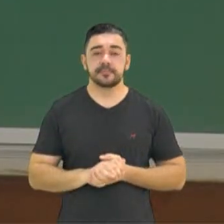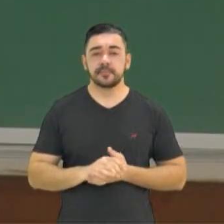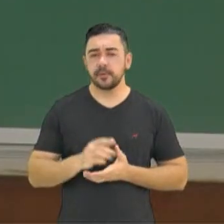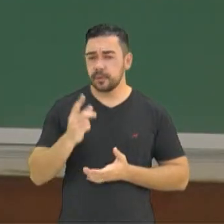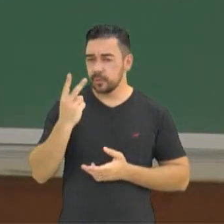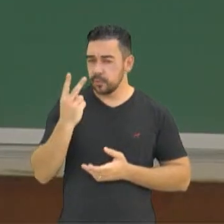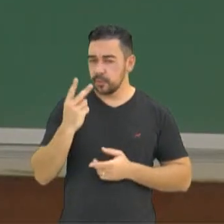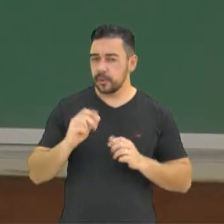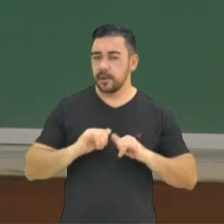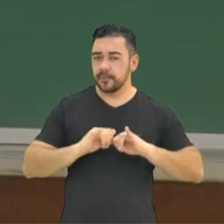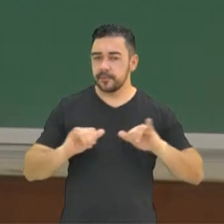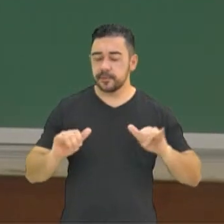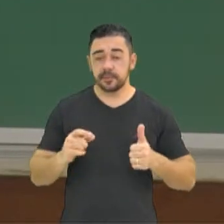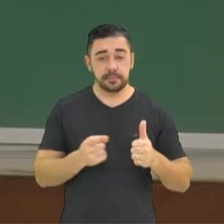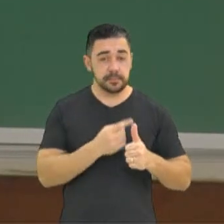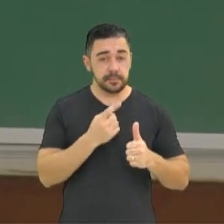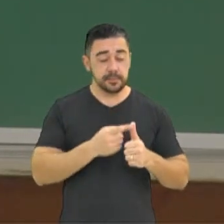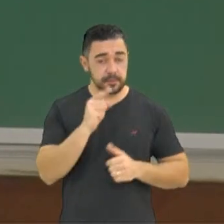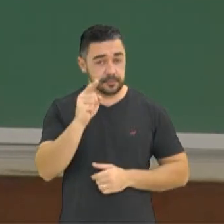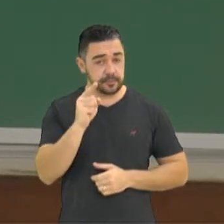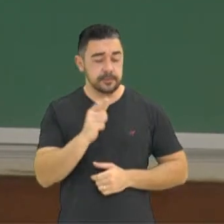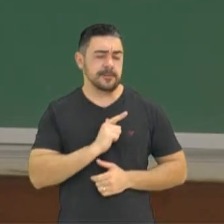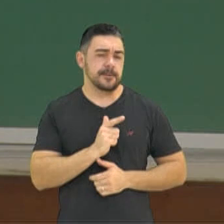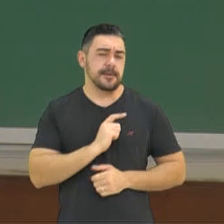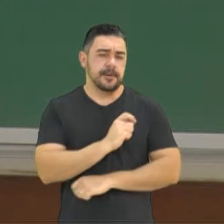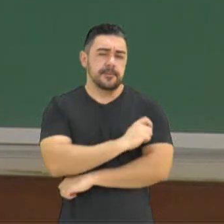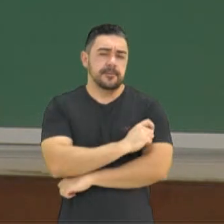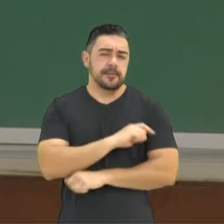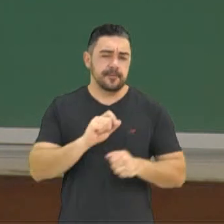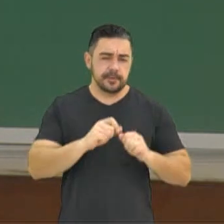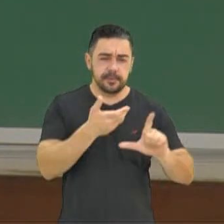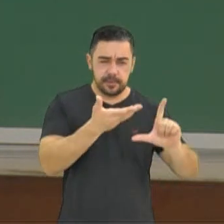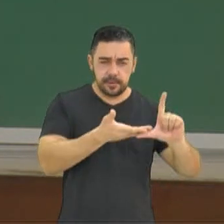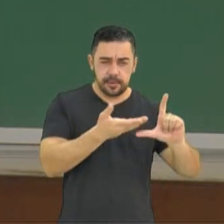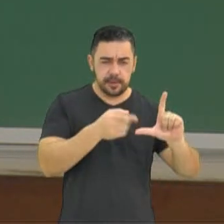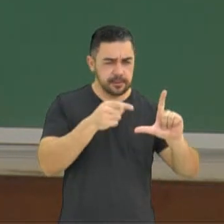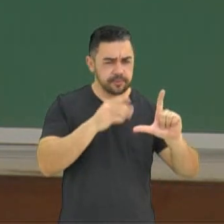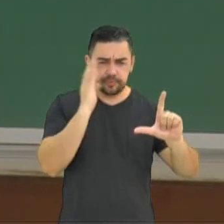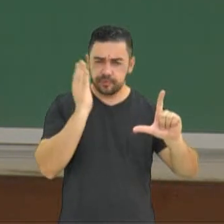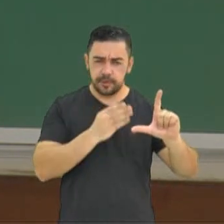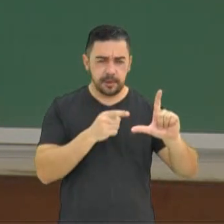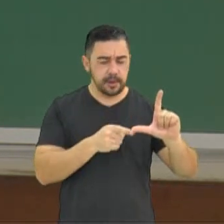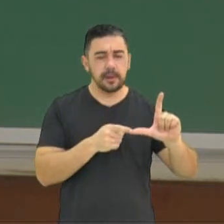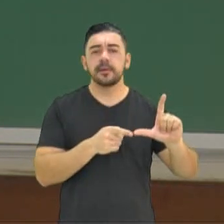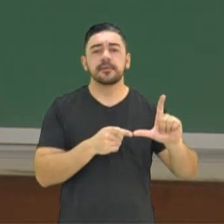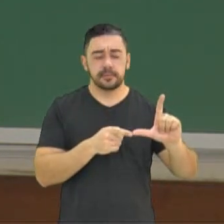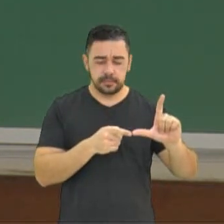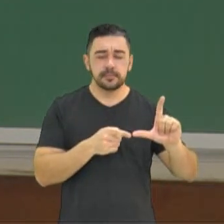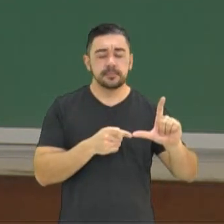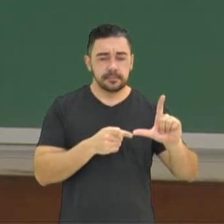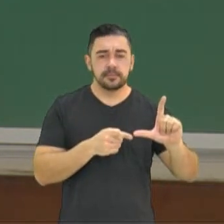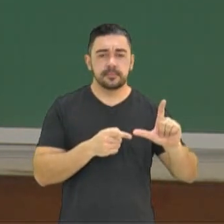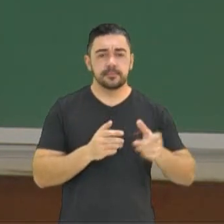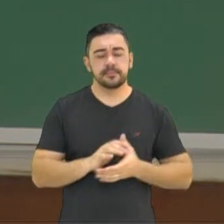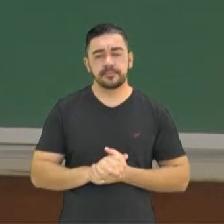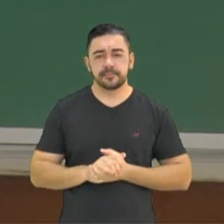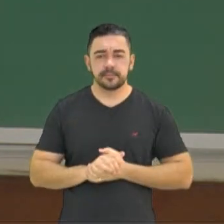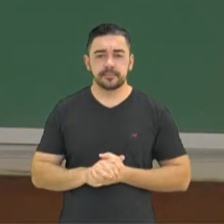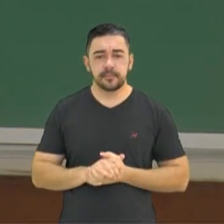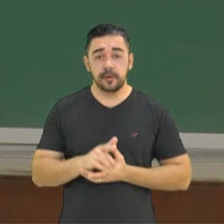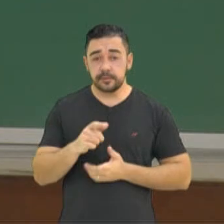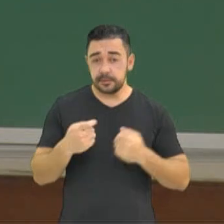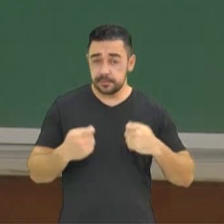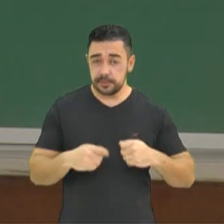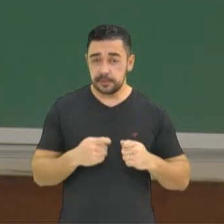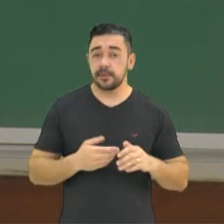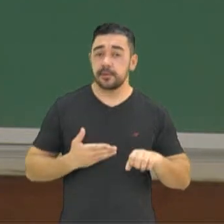aqueles dois recadinhos. O primeiro é para você que está realizando as atividades diretamente nas plataformas do Aula Paraná. Você